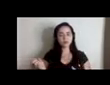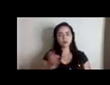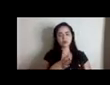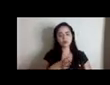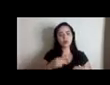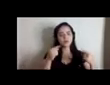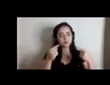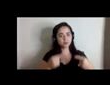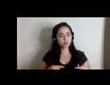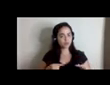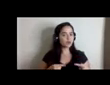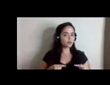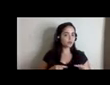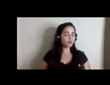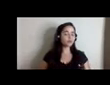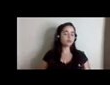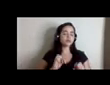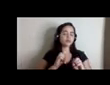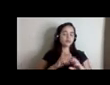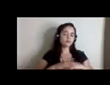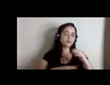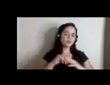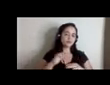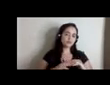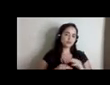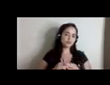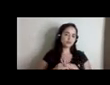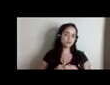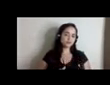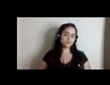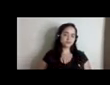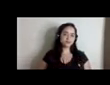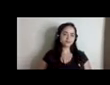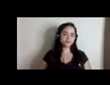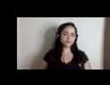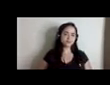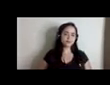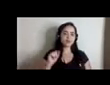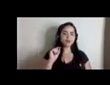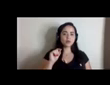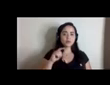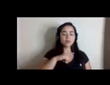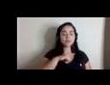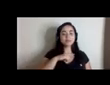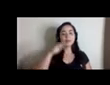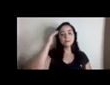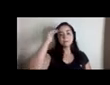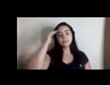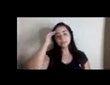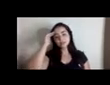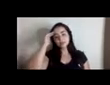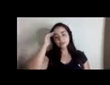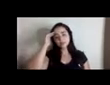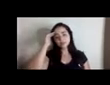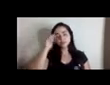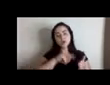desafios para a educação profissional? O que temos compreendido como educar para o mundo